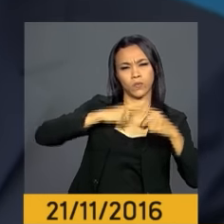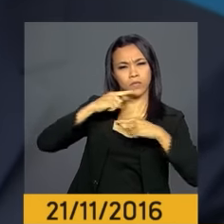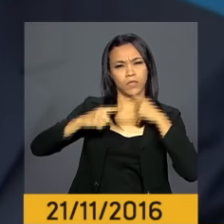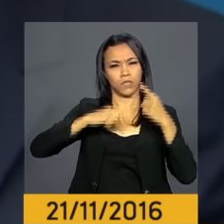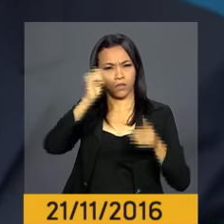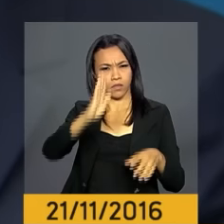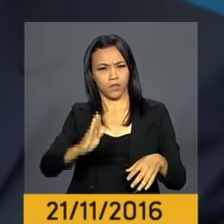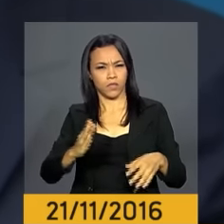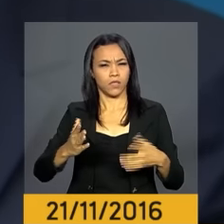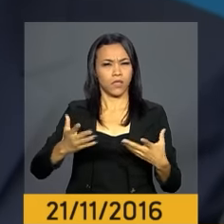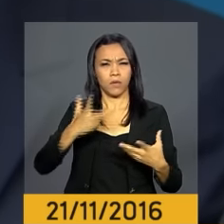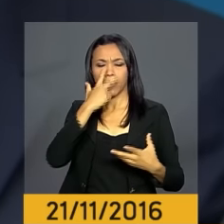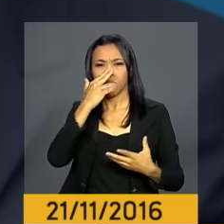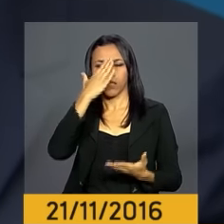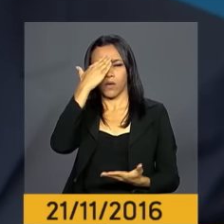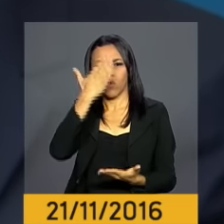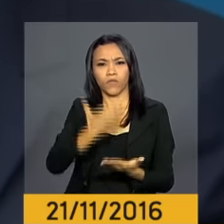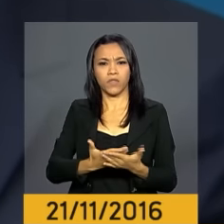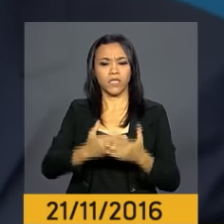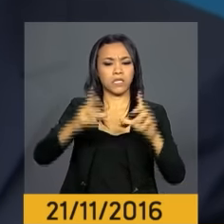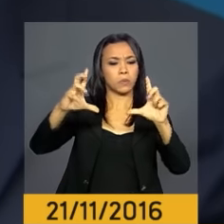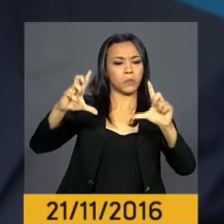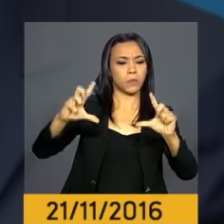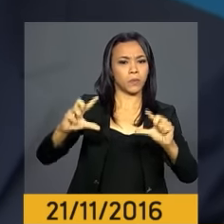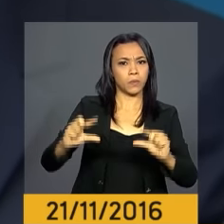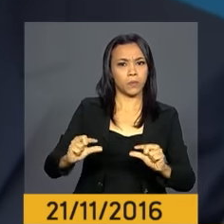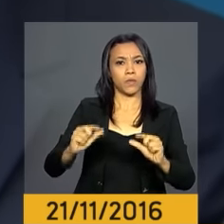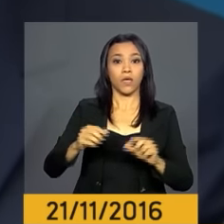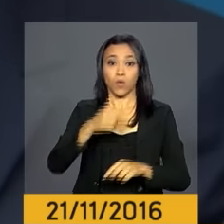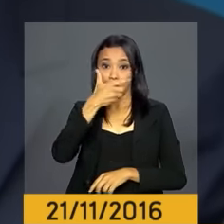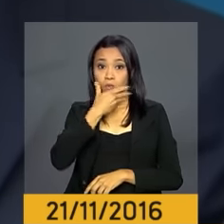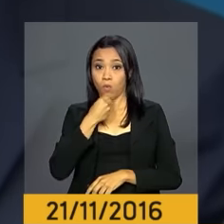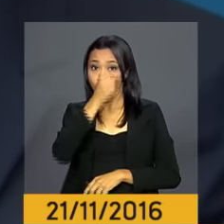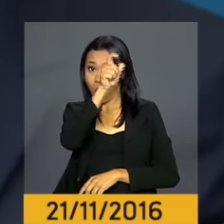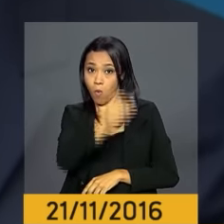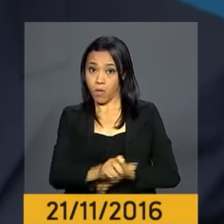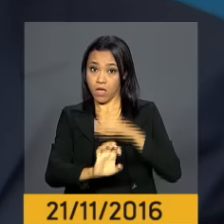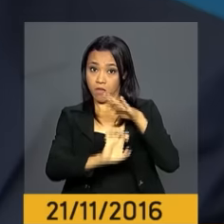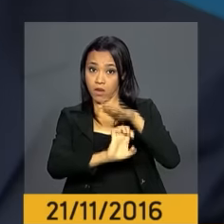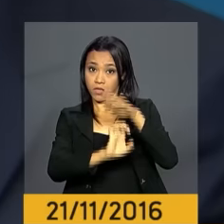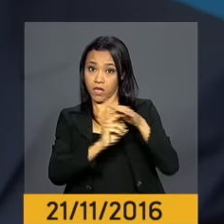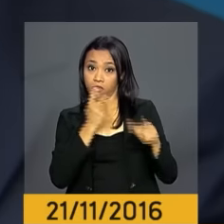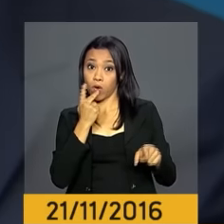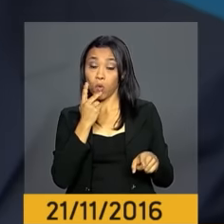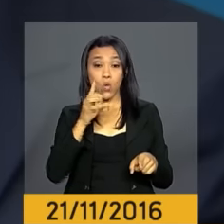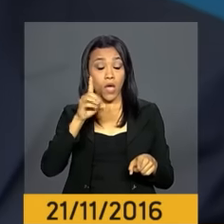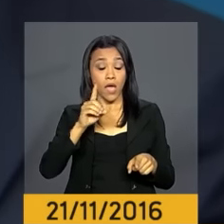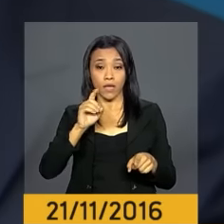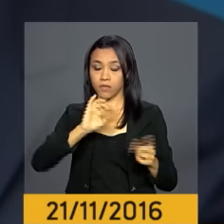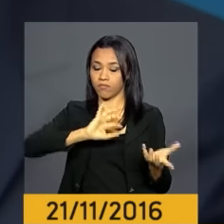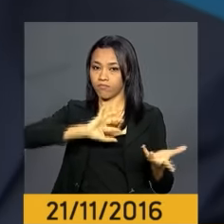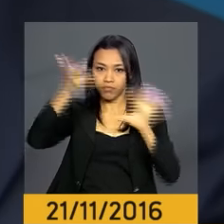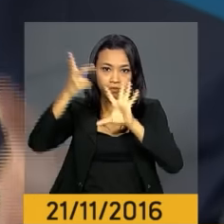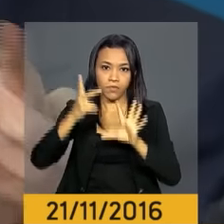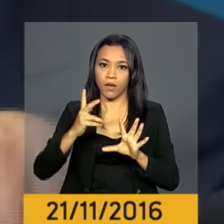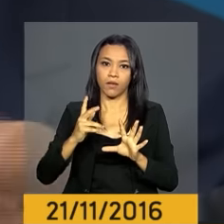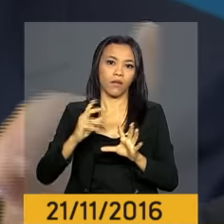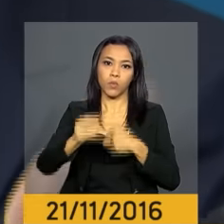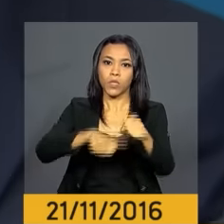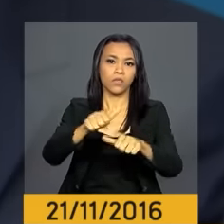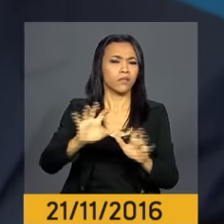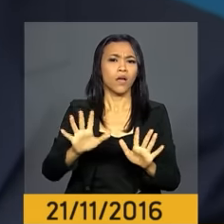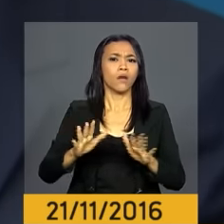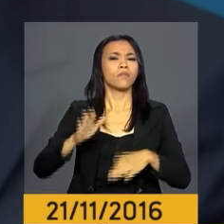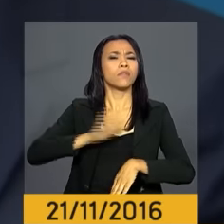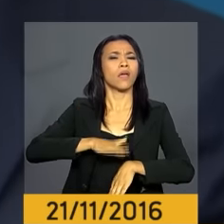né? Quando, como disse o Abílio, né? Você não faz isto de um dia para o outro, isto leva tempo. Você precisa,